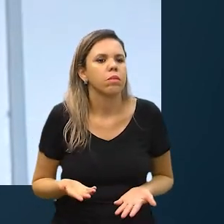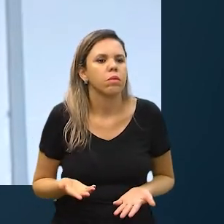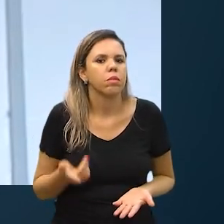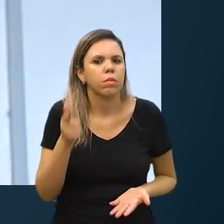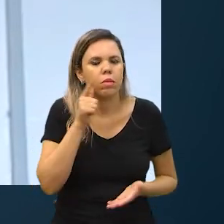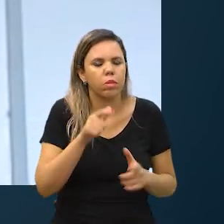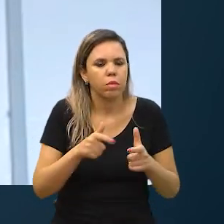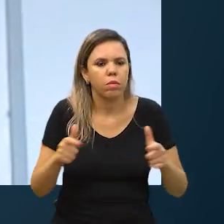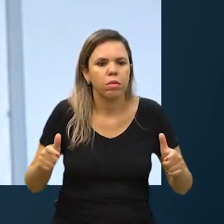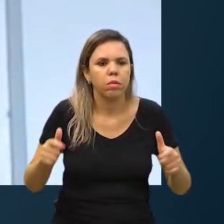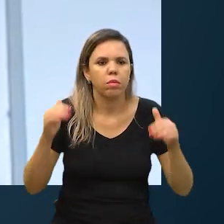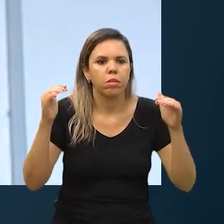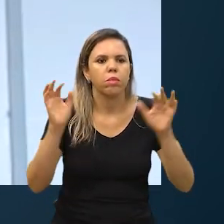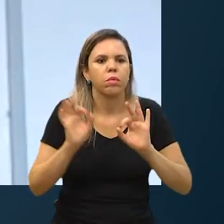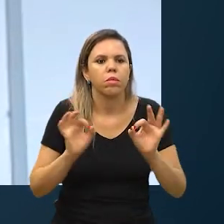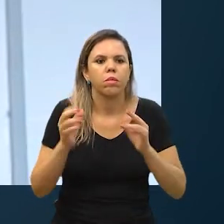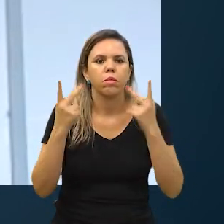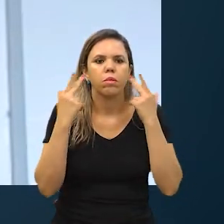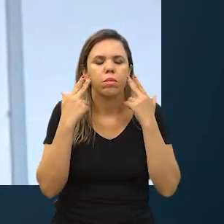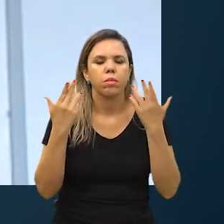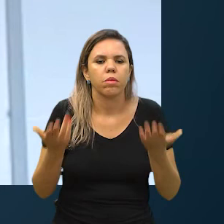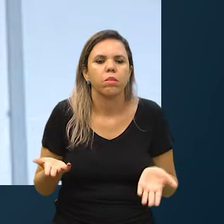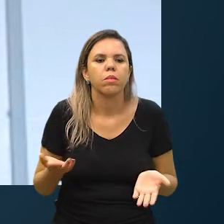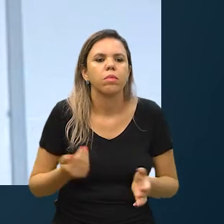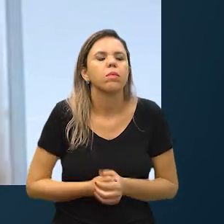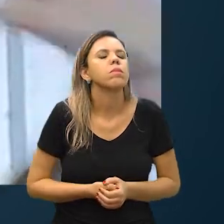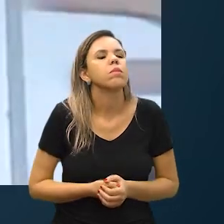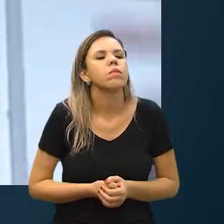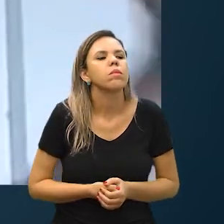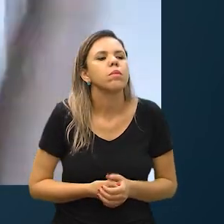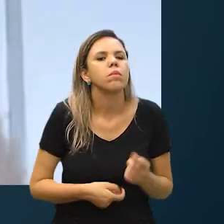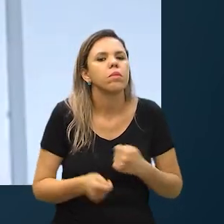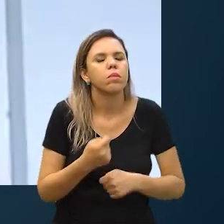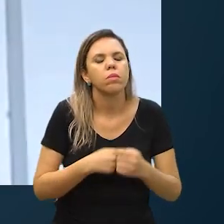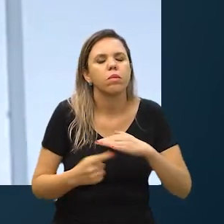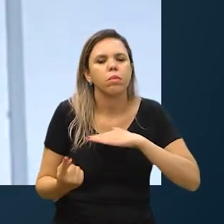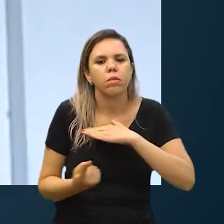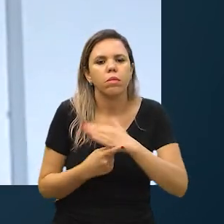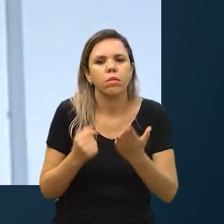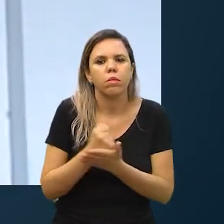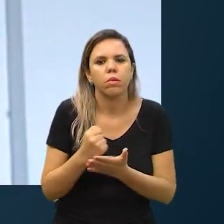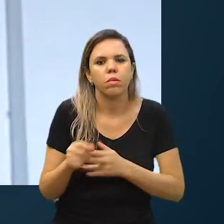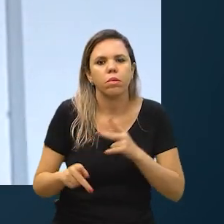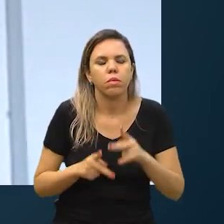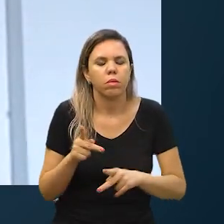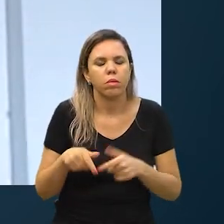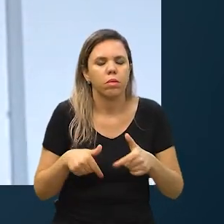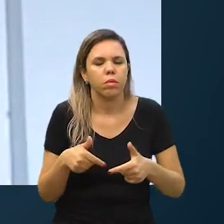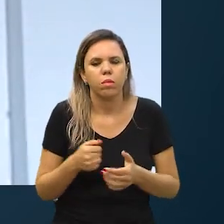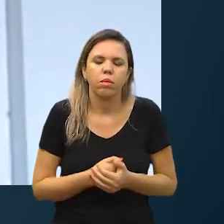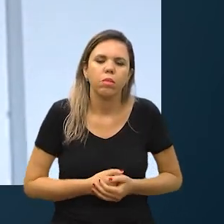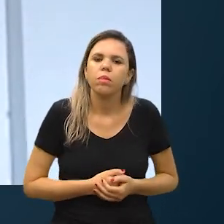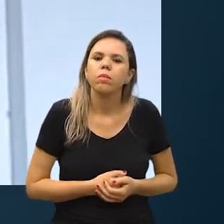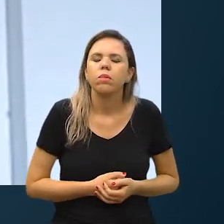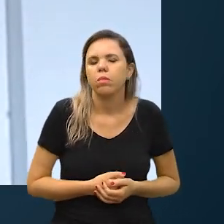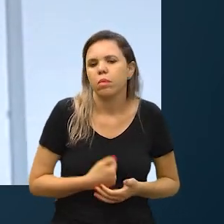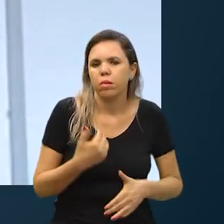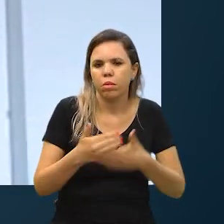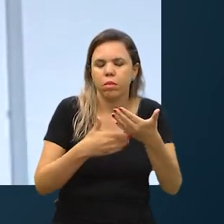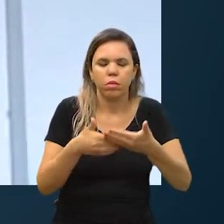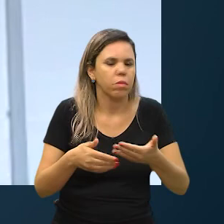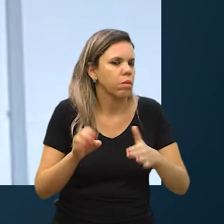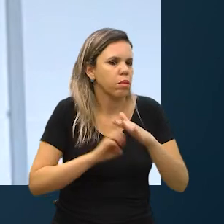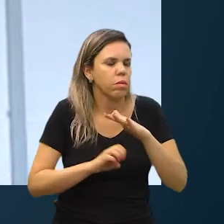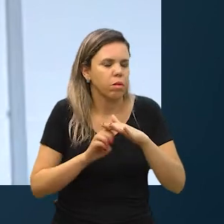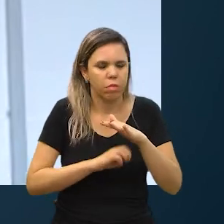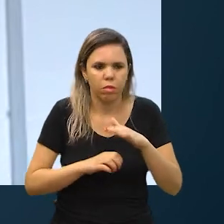felizmente a gente conseguiu crescer de uma maneira bem orgânica, né? Então, assim, fecha um cliente, contrata mais uma pessoa para trabalhar com a gente. Então, aquele passo